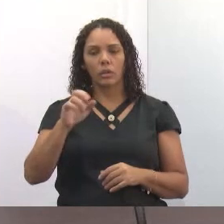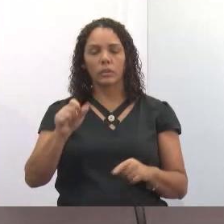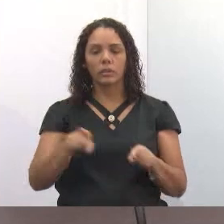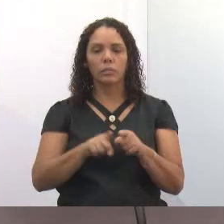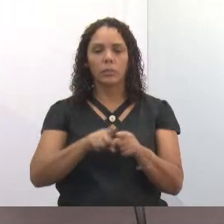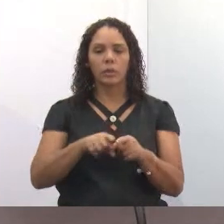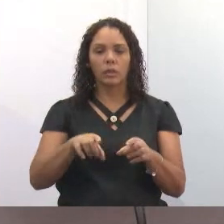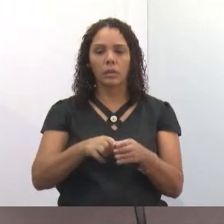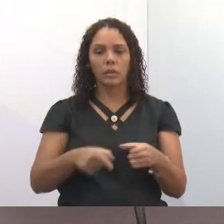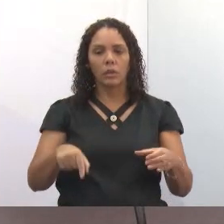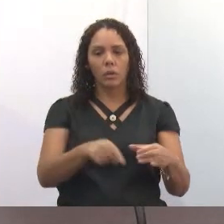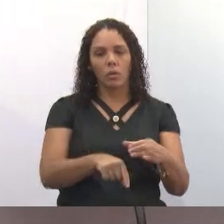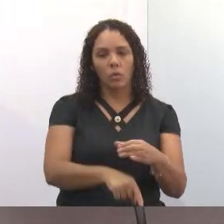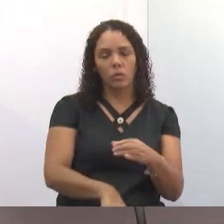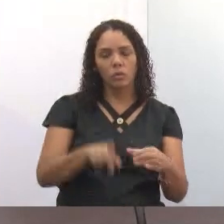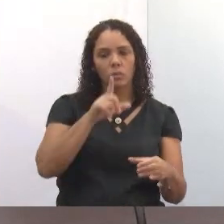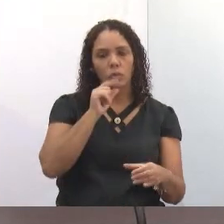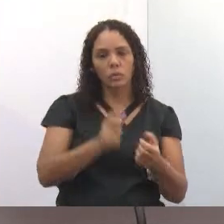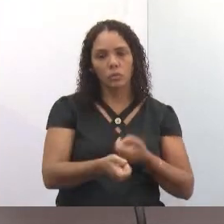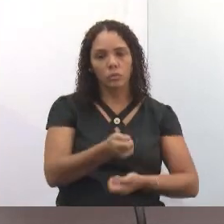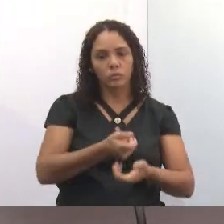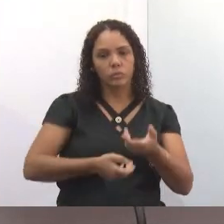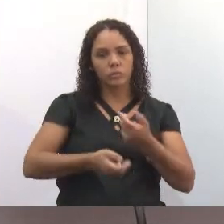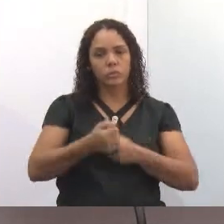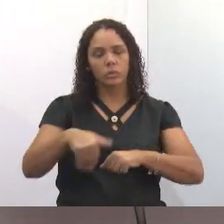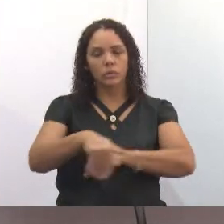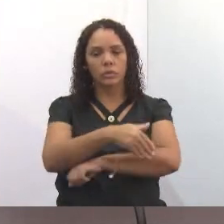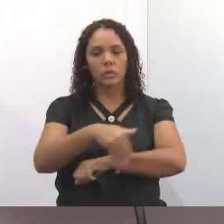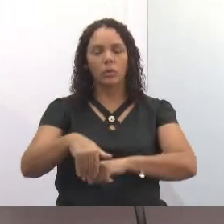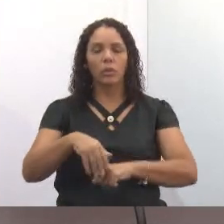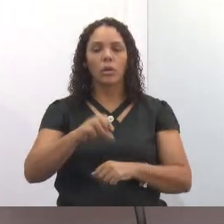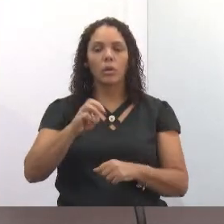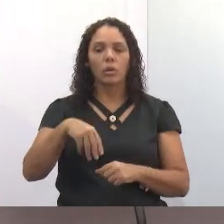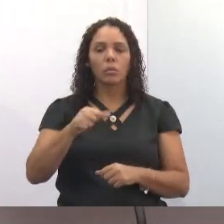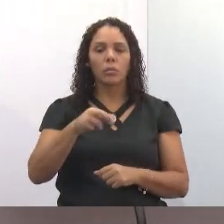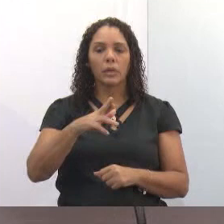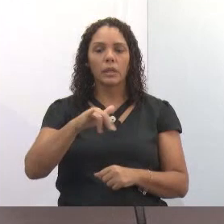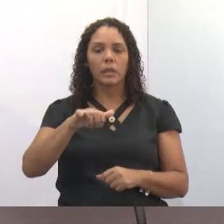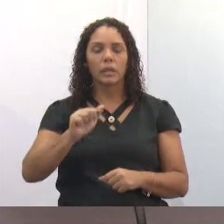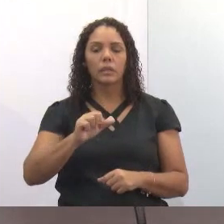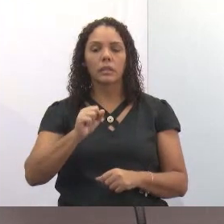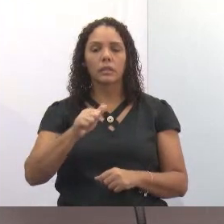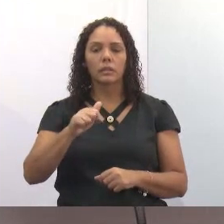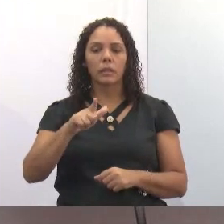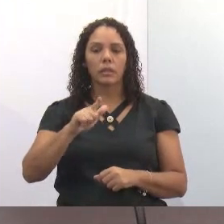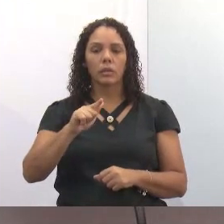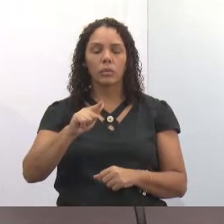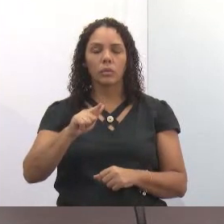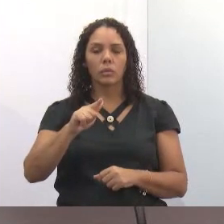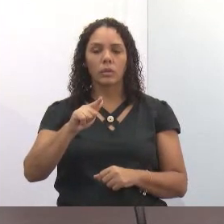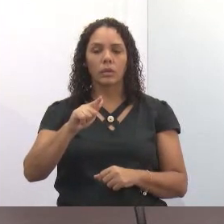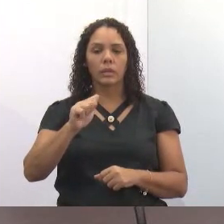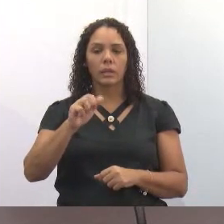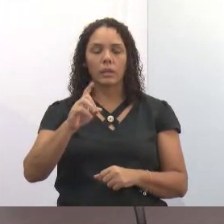artesianos situados na estrada Maria Salgado, rua Antônio Lourenço e Taqueota, foram desativados? Por